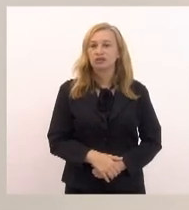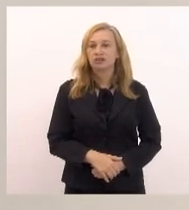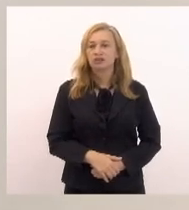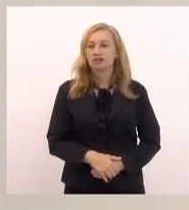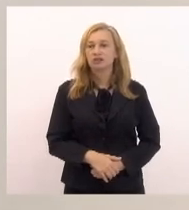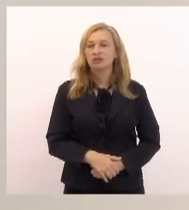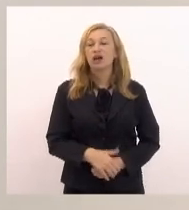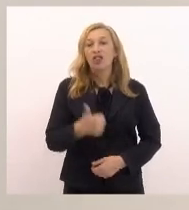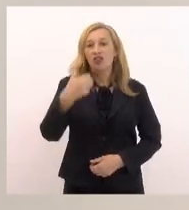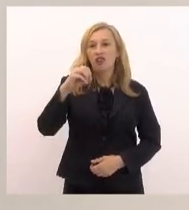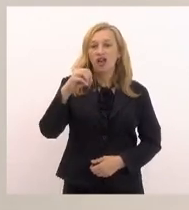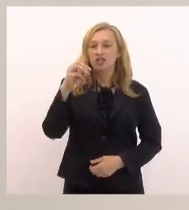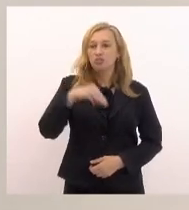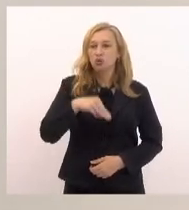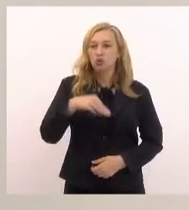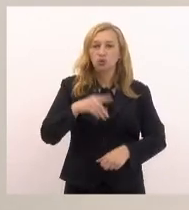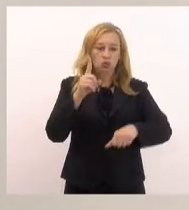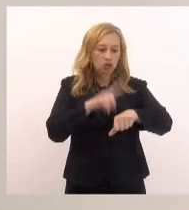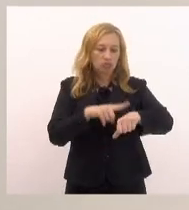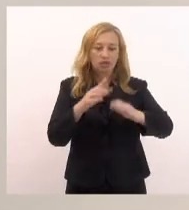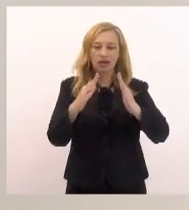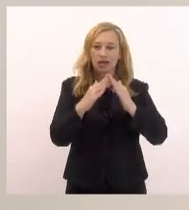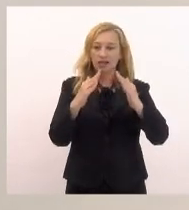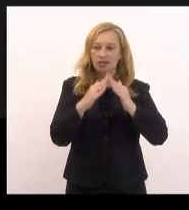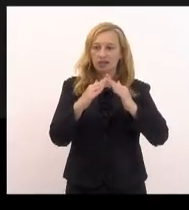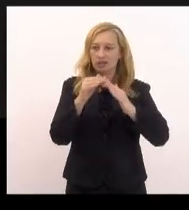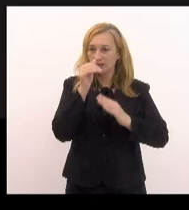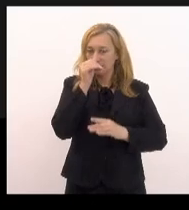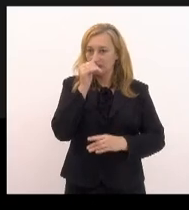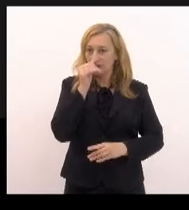10 minutos no tempo regimental.